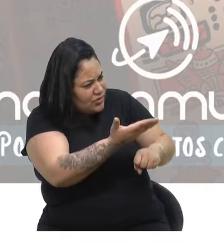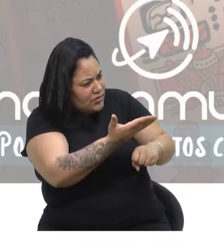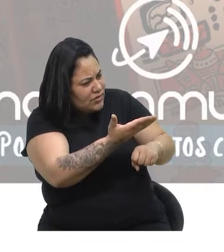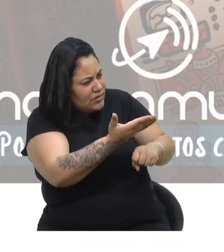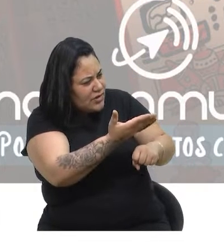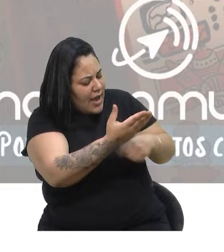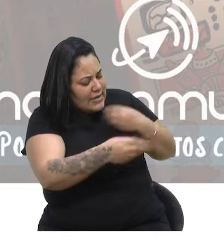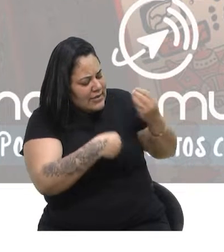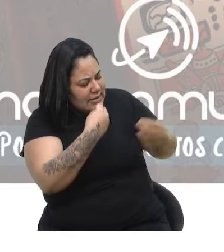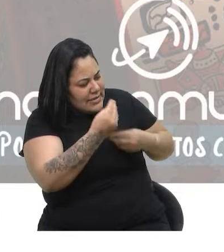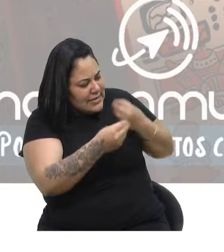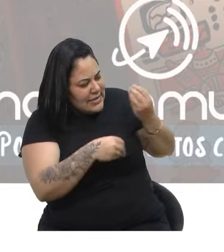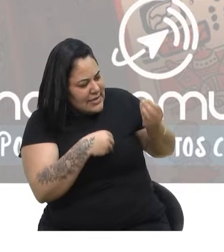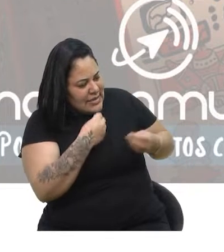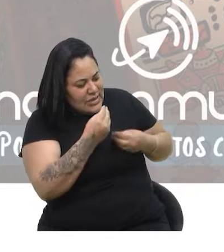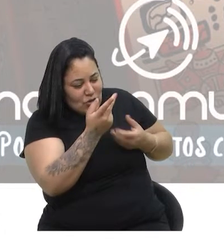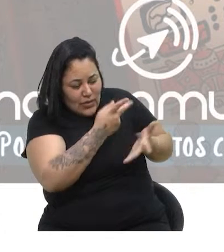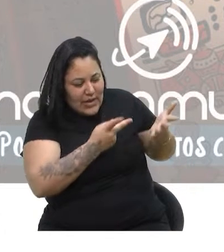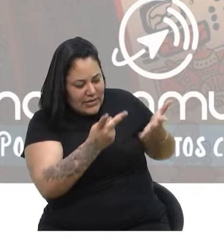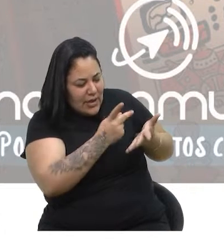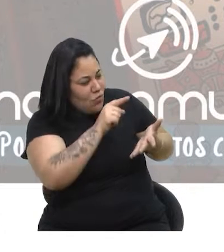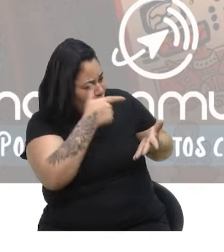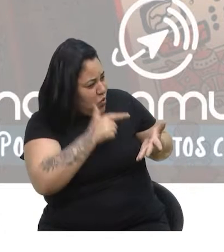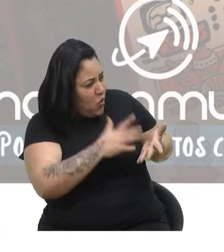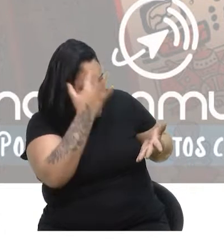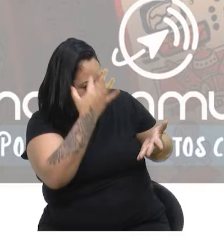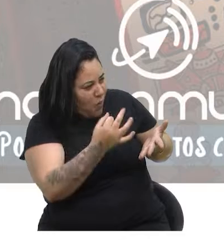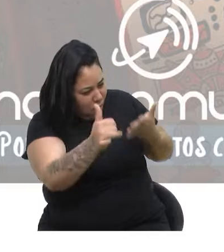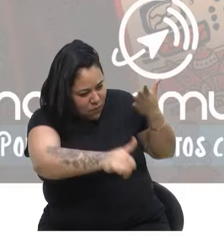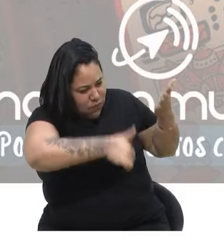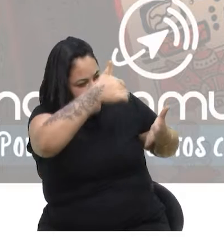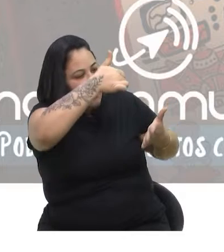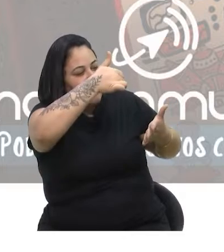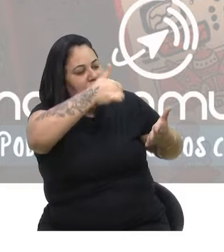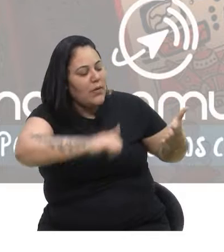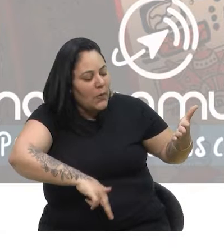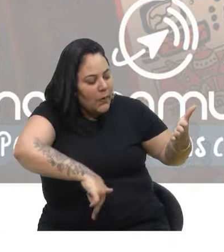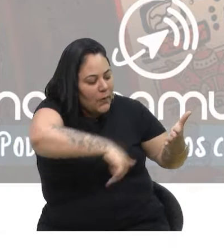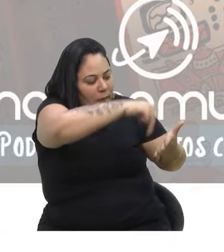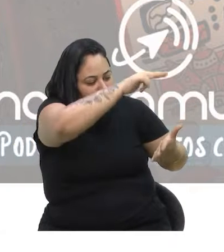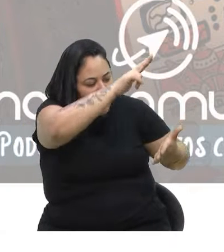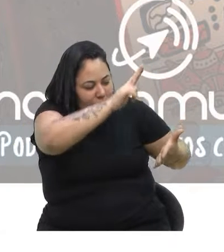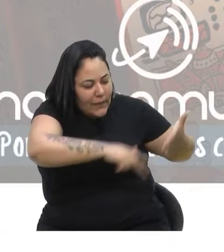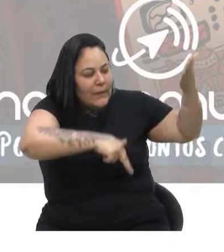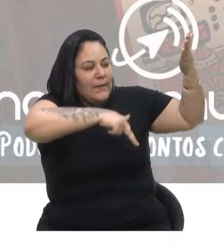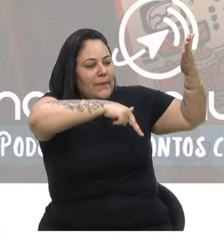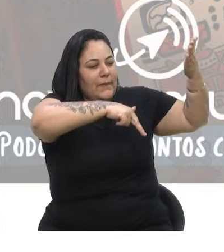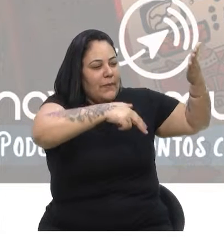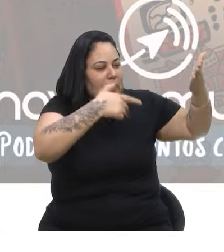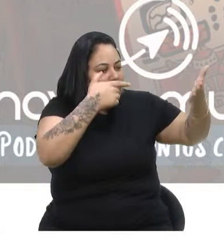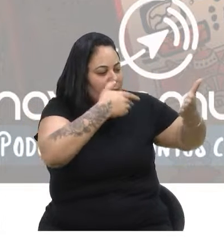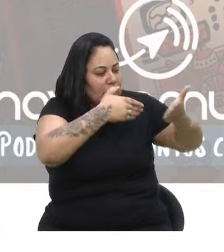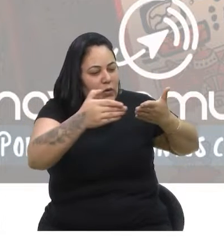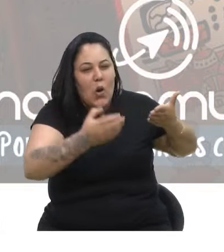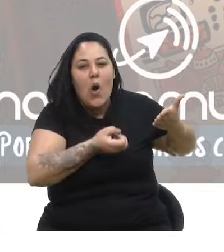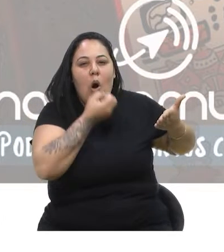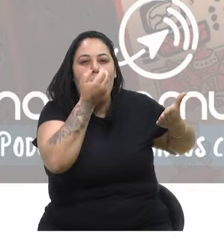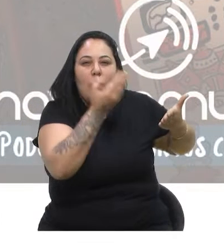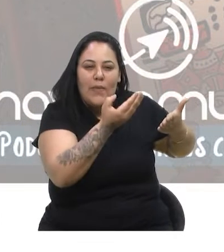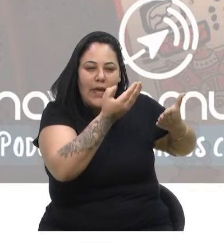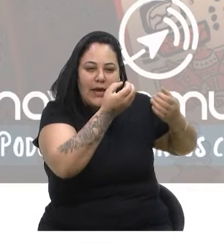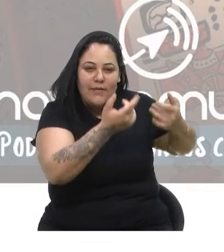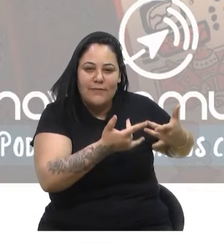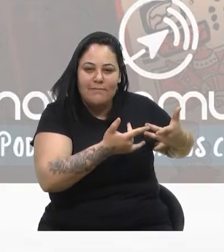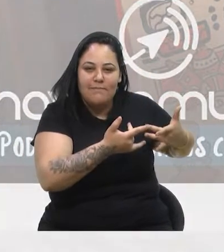ajudá-la a sentir o desenho para entender melhor, sugeriu, e, com uma pincelada, começou a